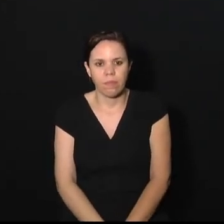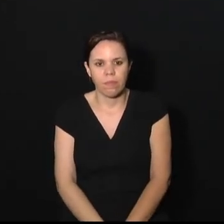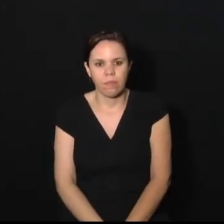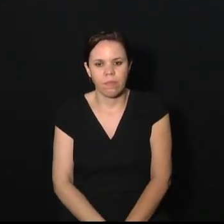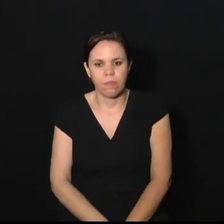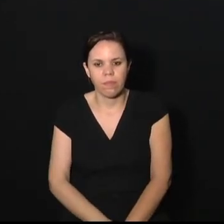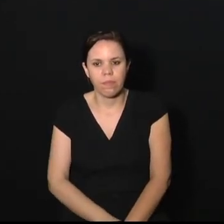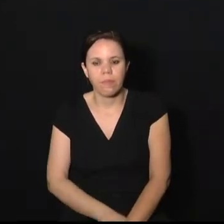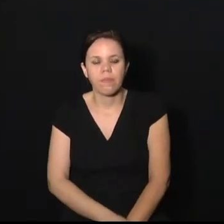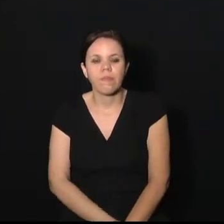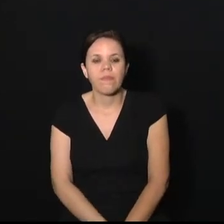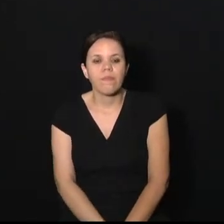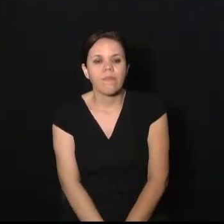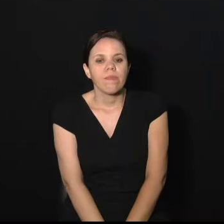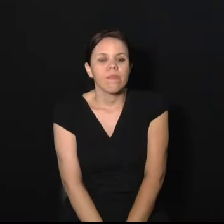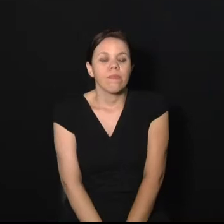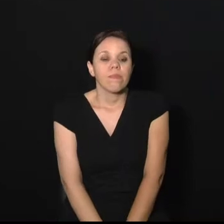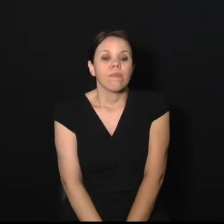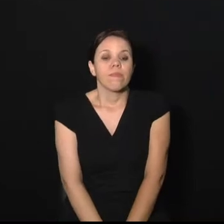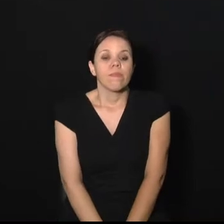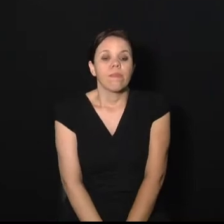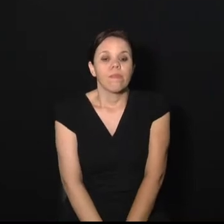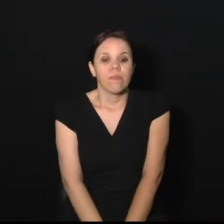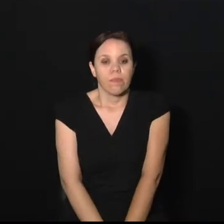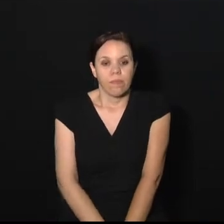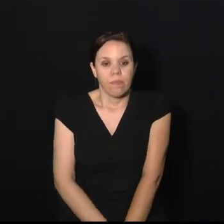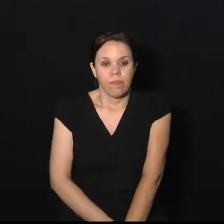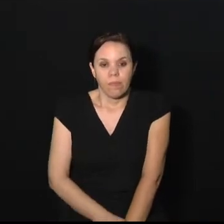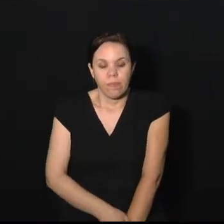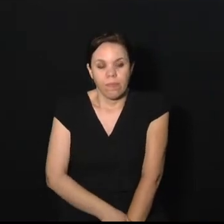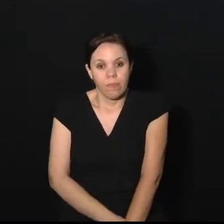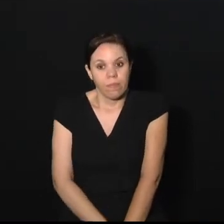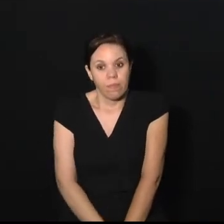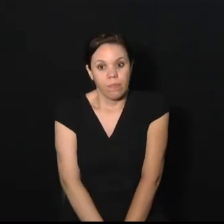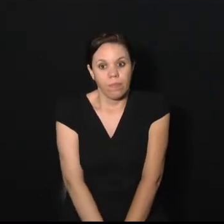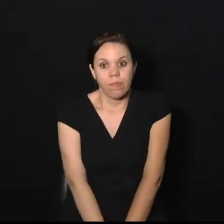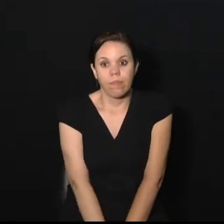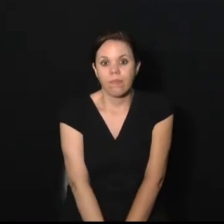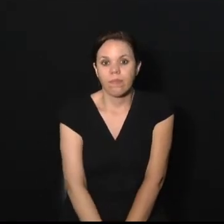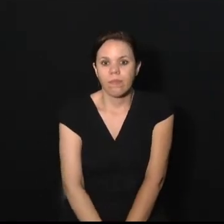Vamos colocar aqui, ó, ao vídeo.